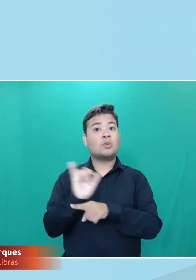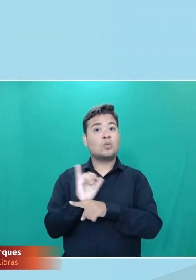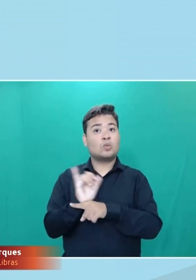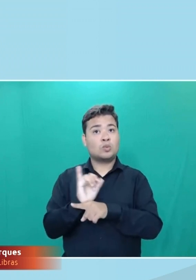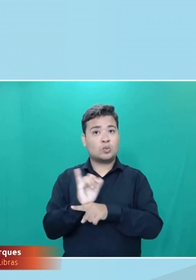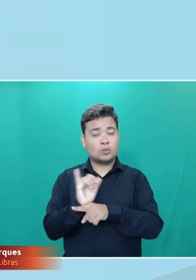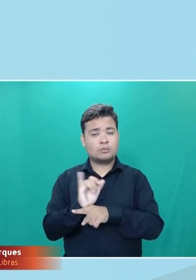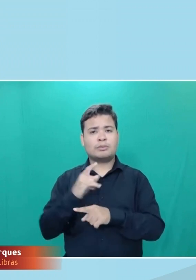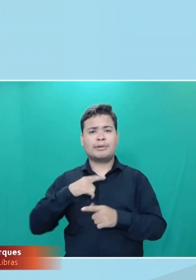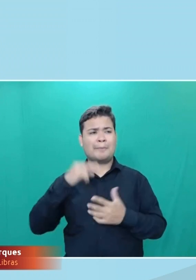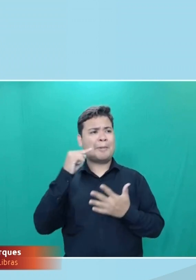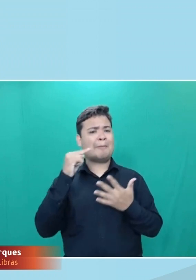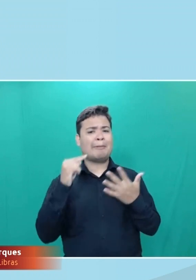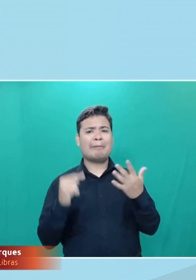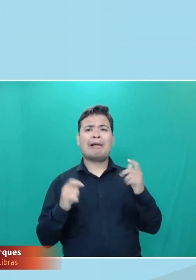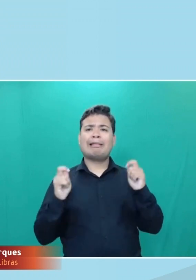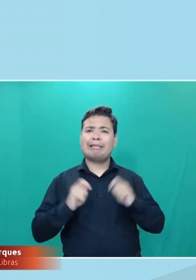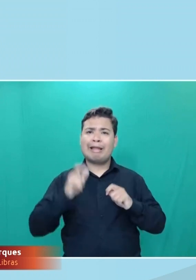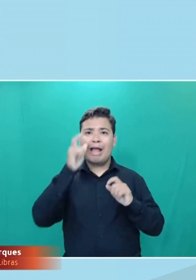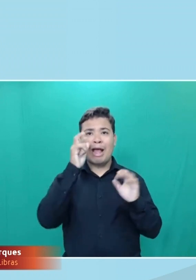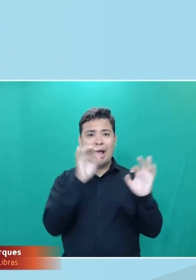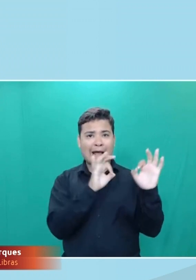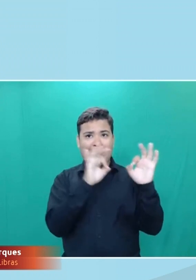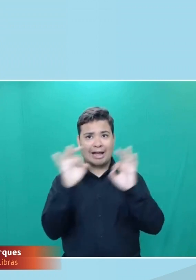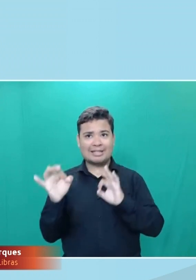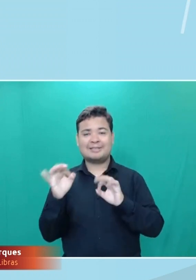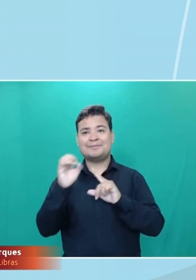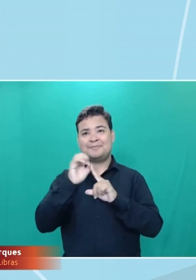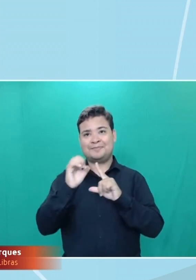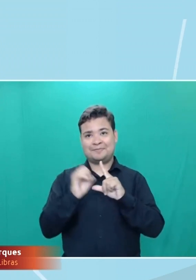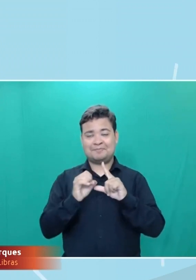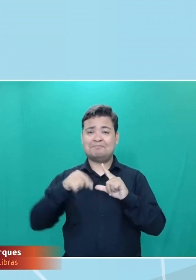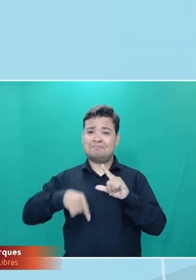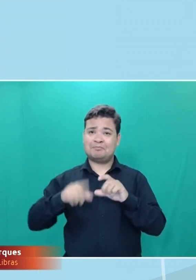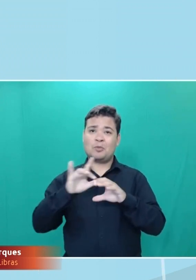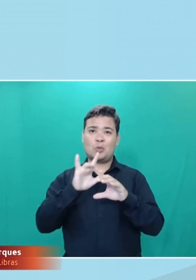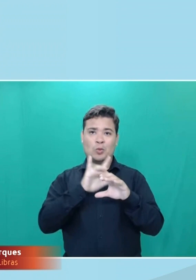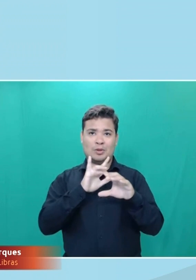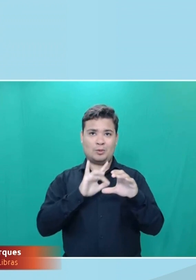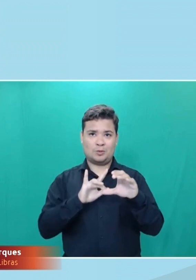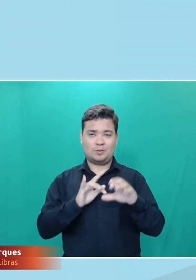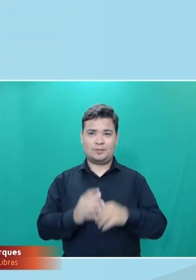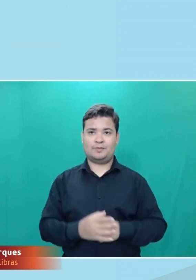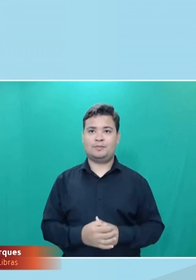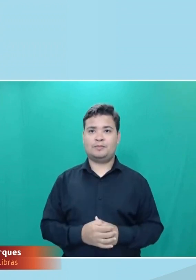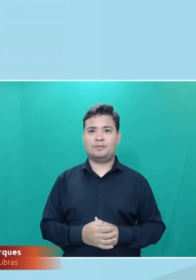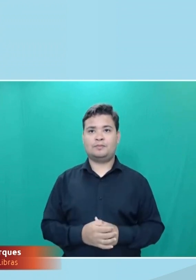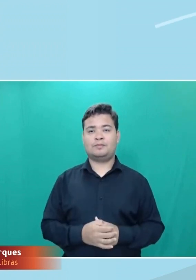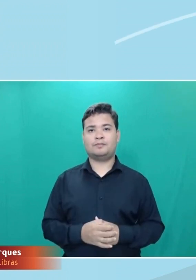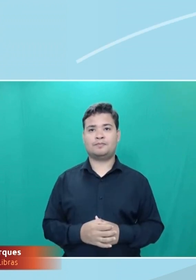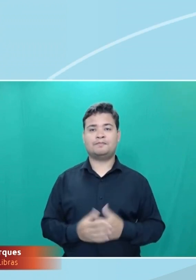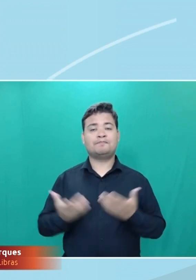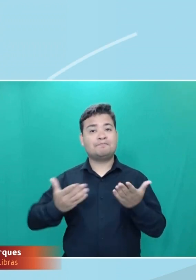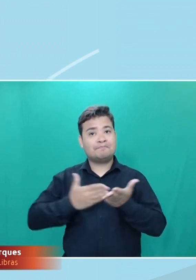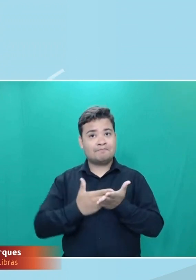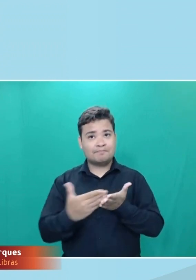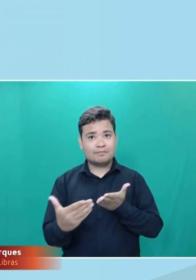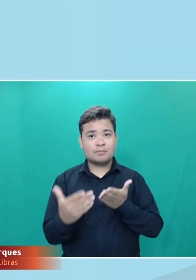Então, você tem vários locais diferentes para acompanhar o Conexões. Bom, já vou começar com as